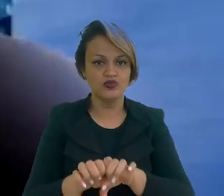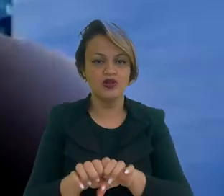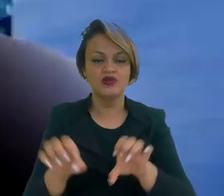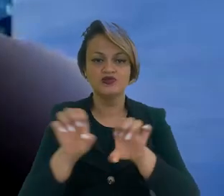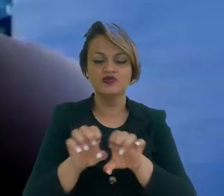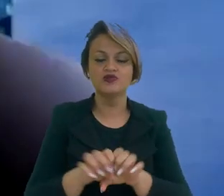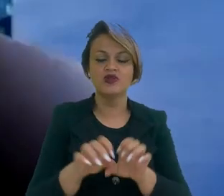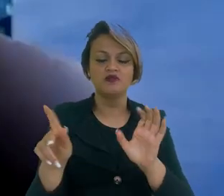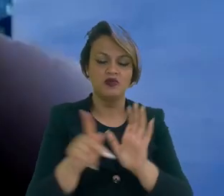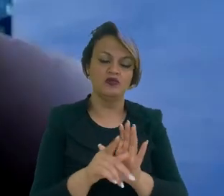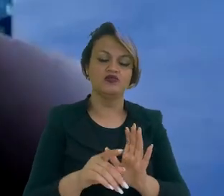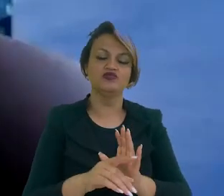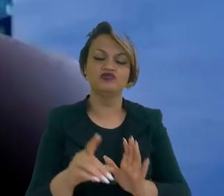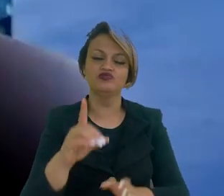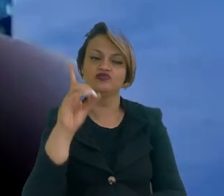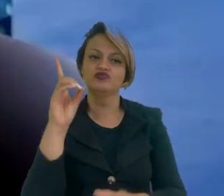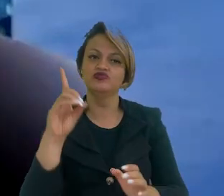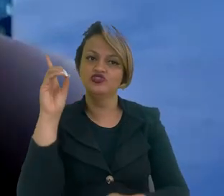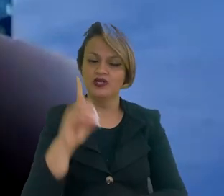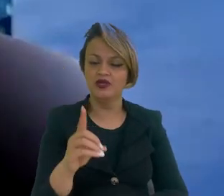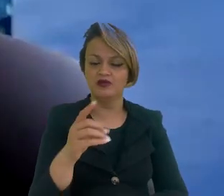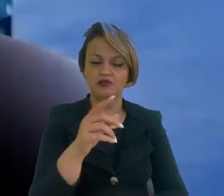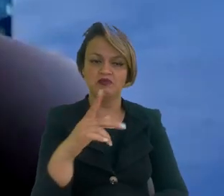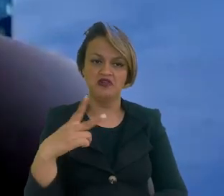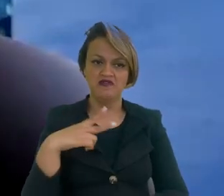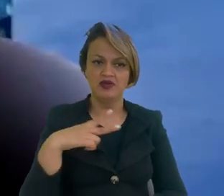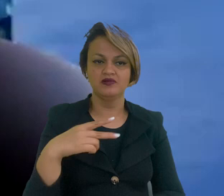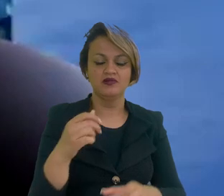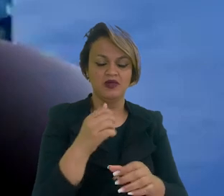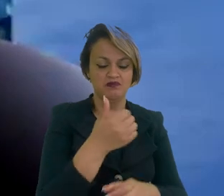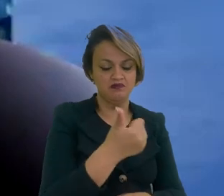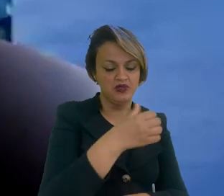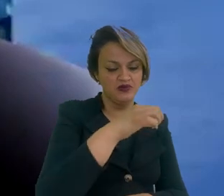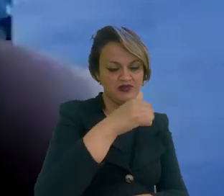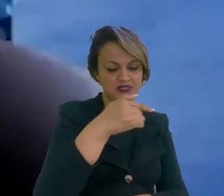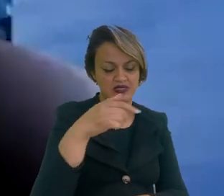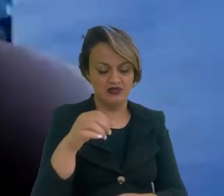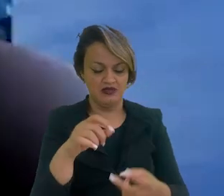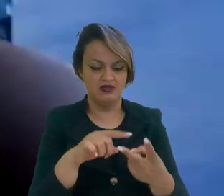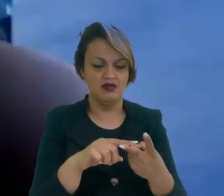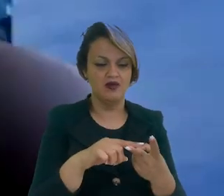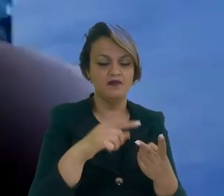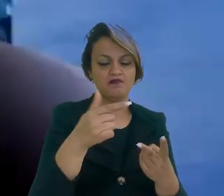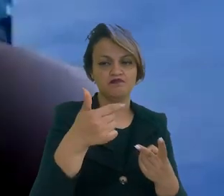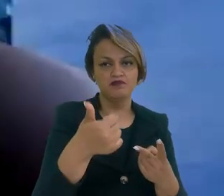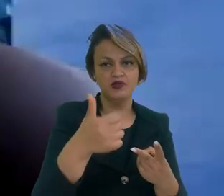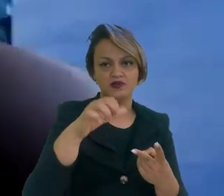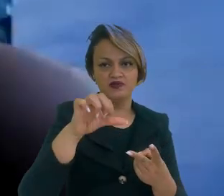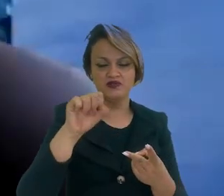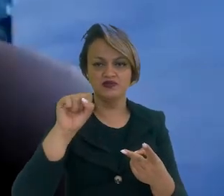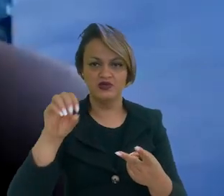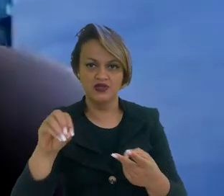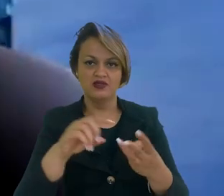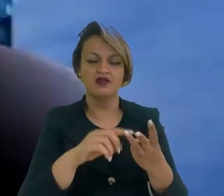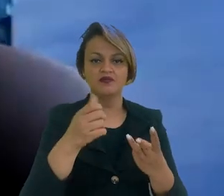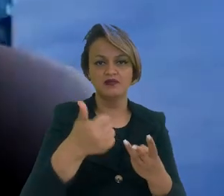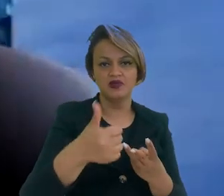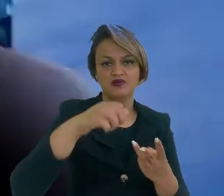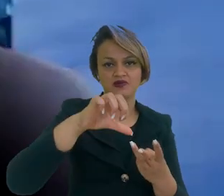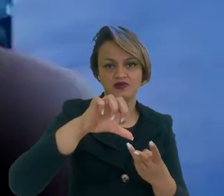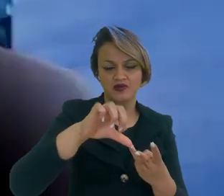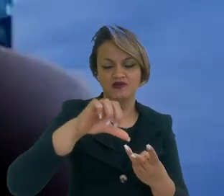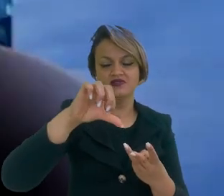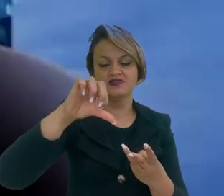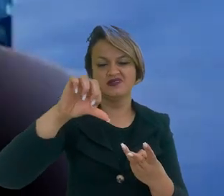terminologia ele falou em modelos de estrutura do direito privado nos anos 70 80 e